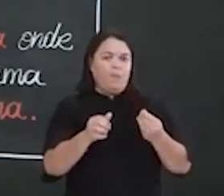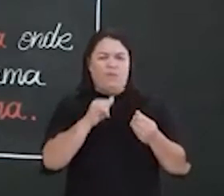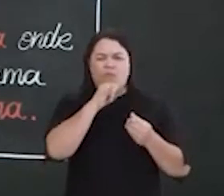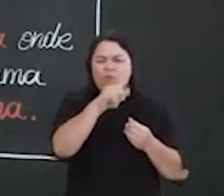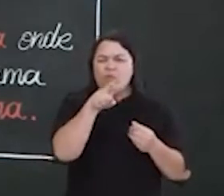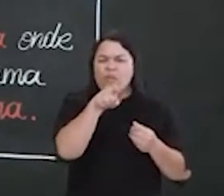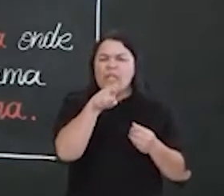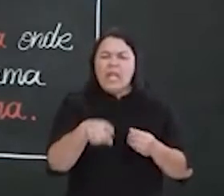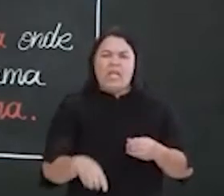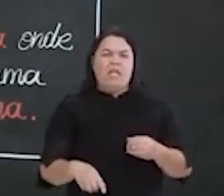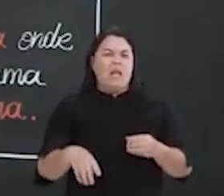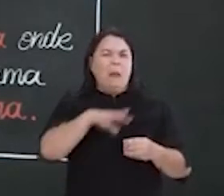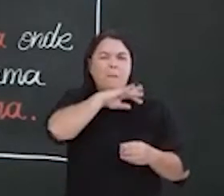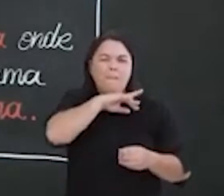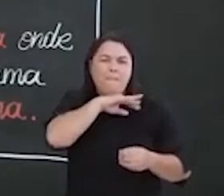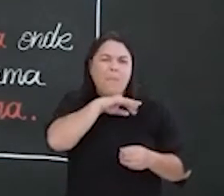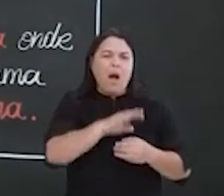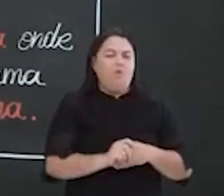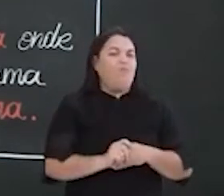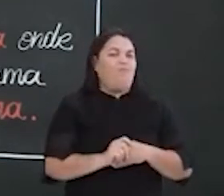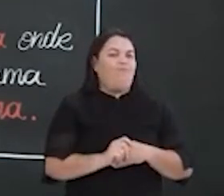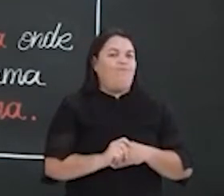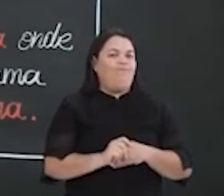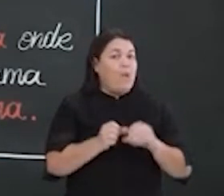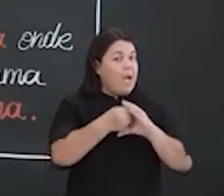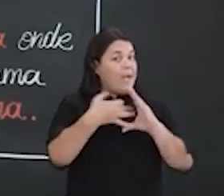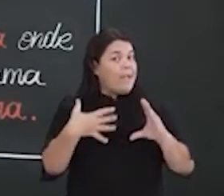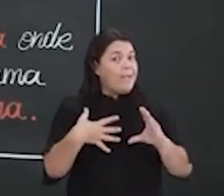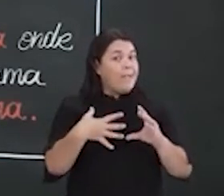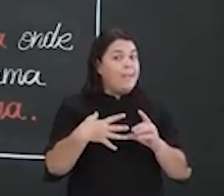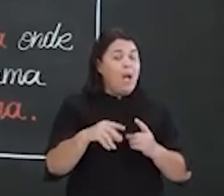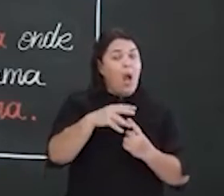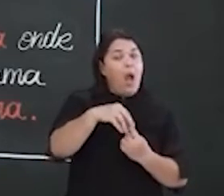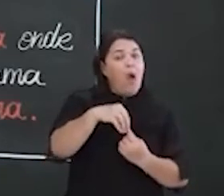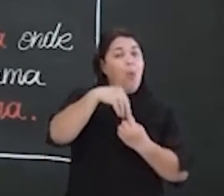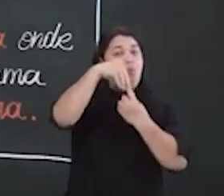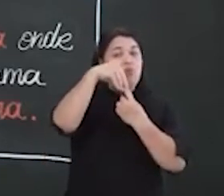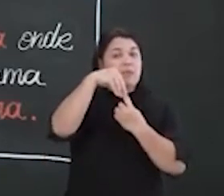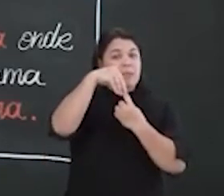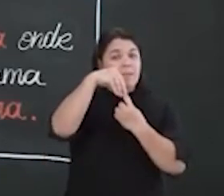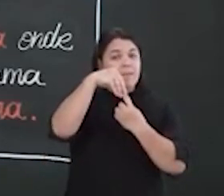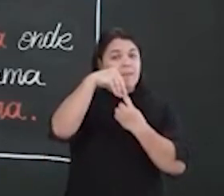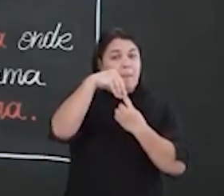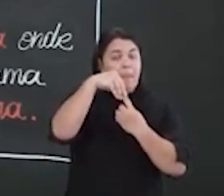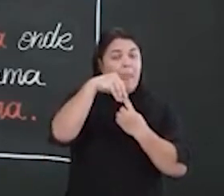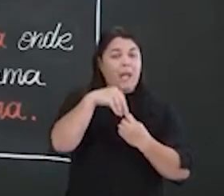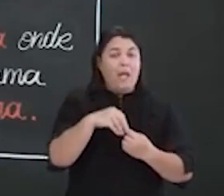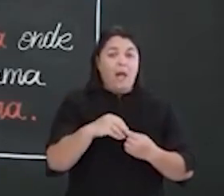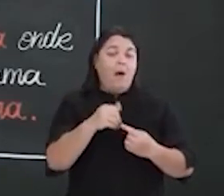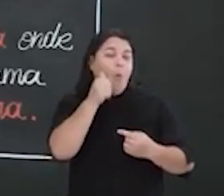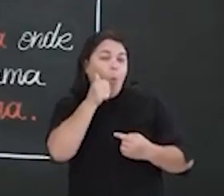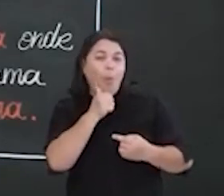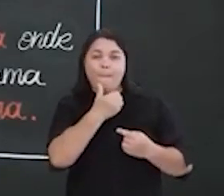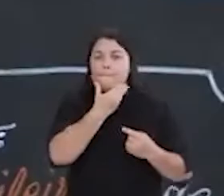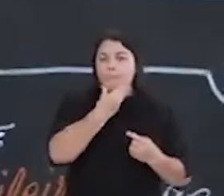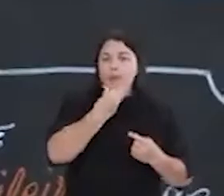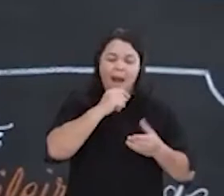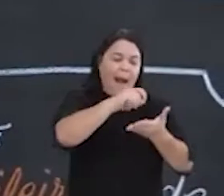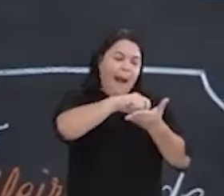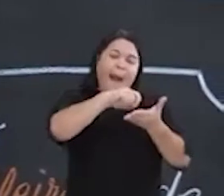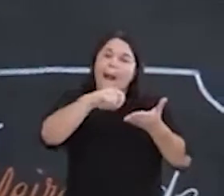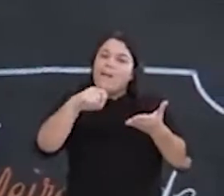essa palavra, eu tenho uma característica uniforme. Eu uso esse adjetivo tanto para o masculino quanto para o